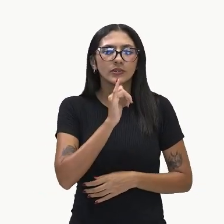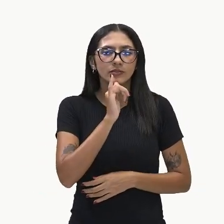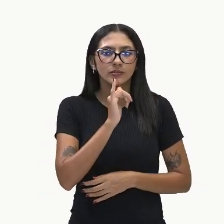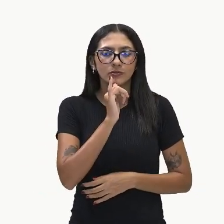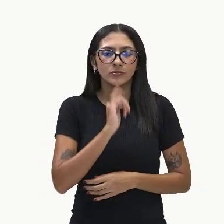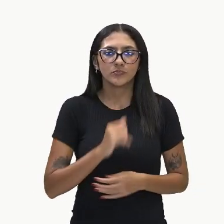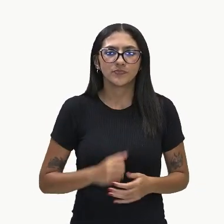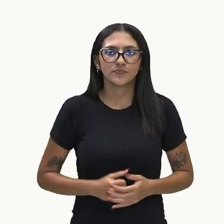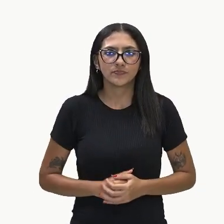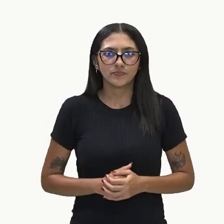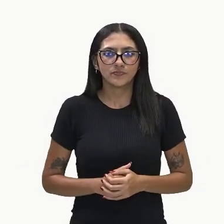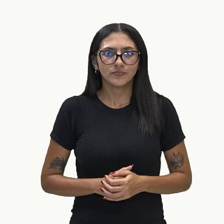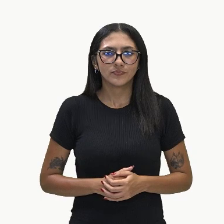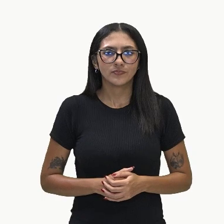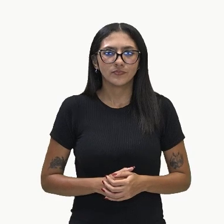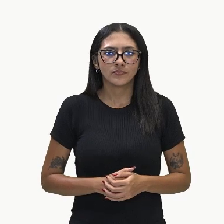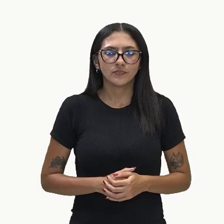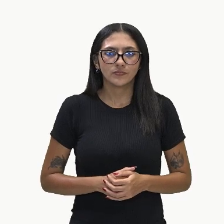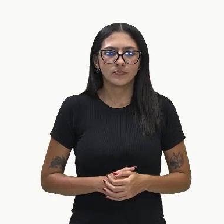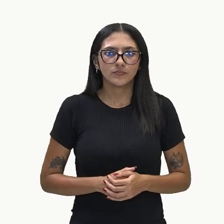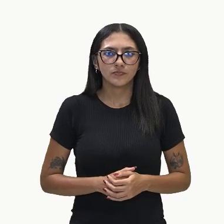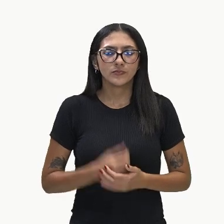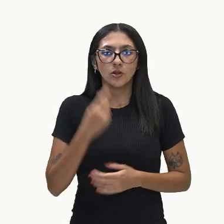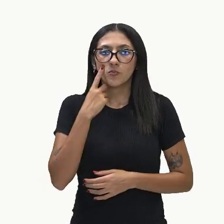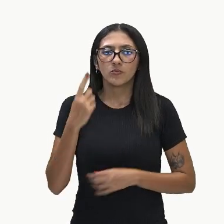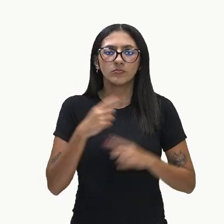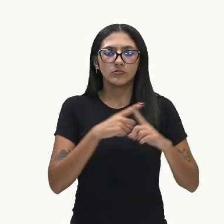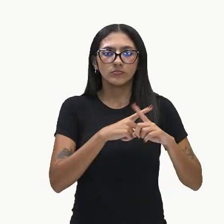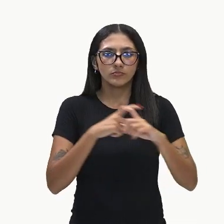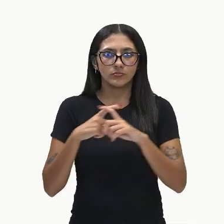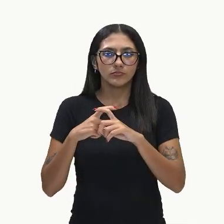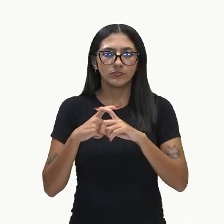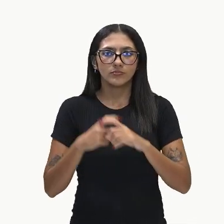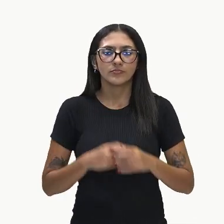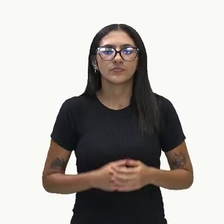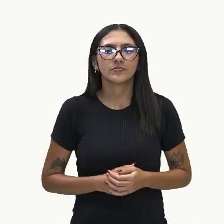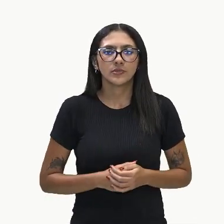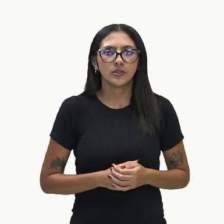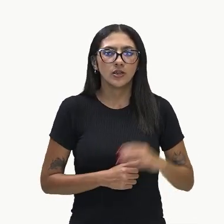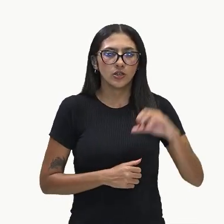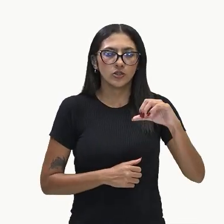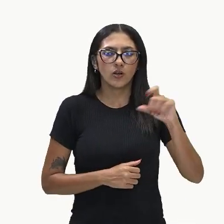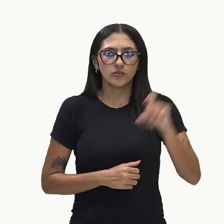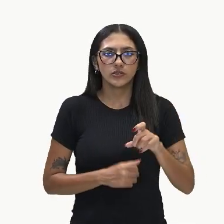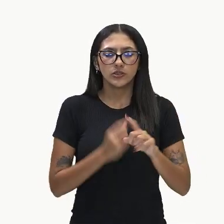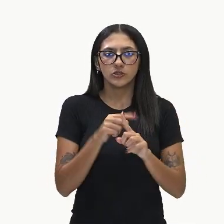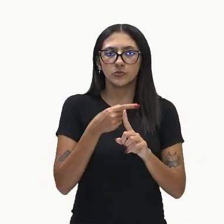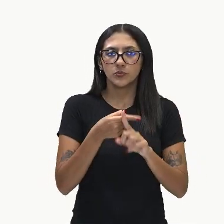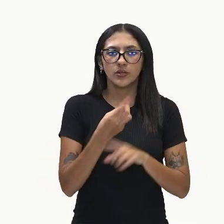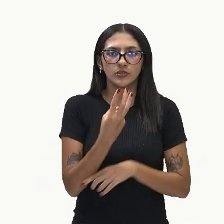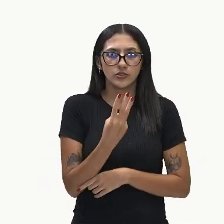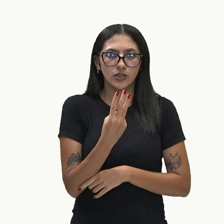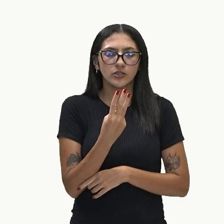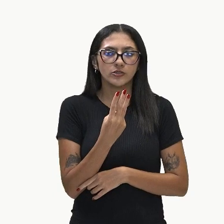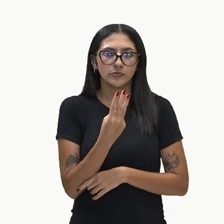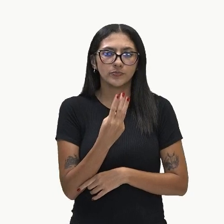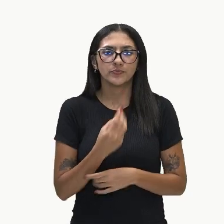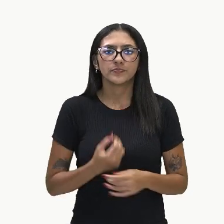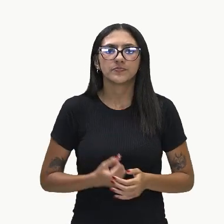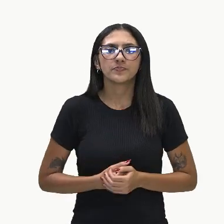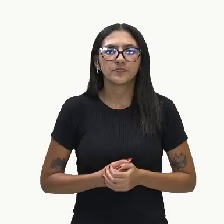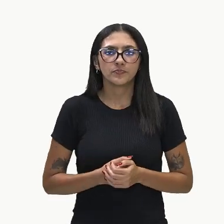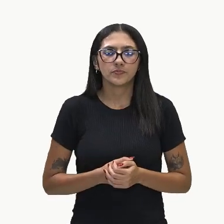o nosso, né, polinômio. Então, fatorando 9x mais 3 por fator comum,